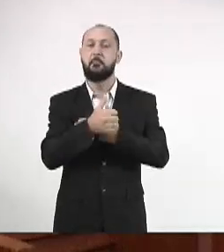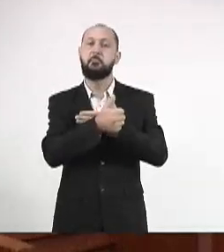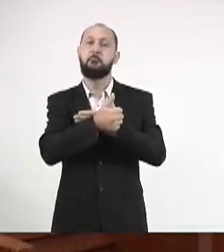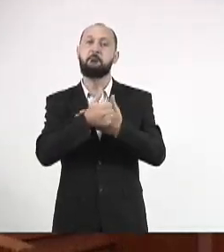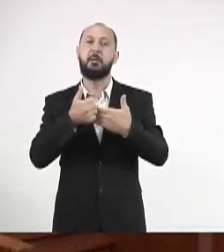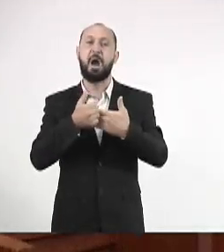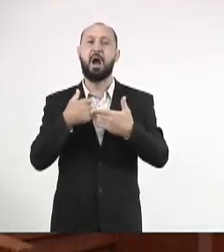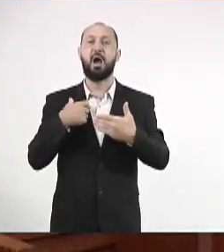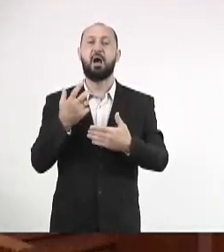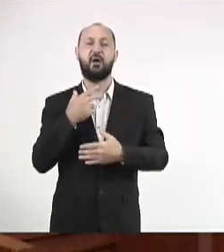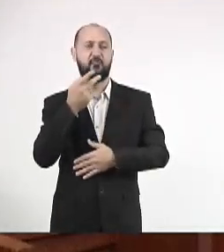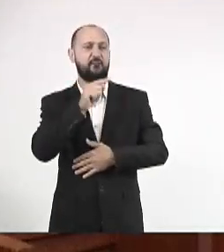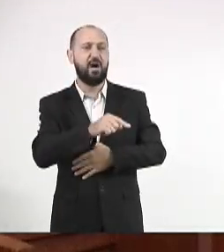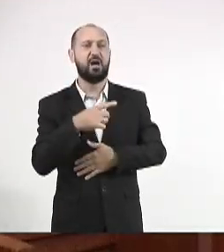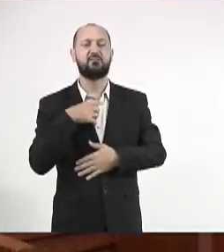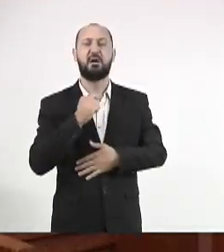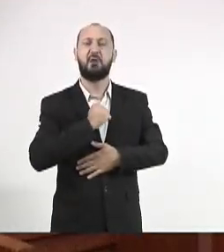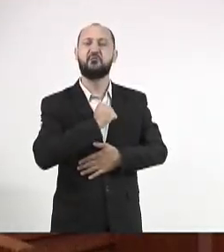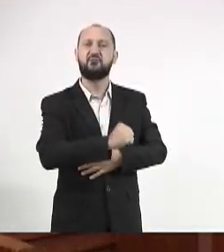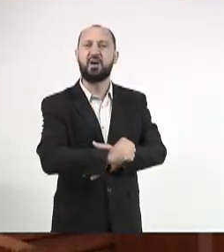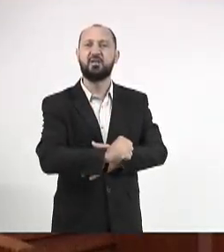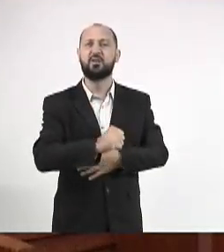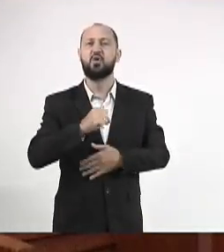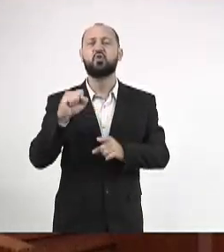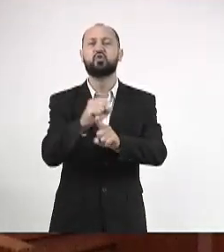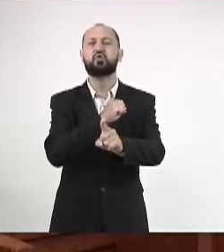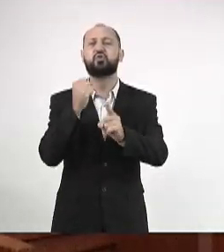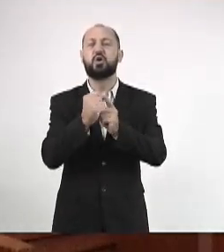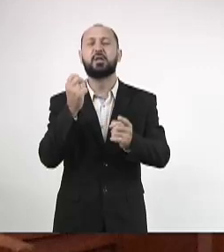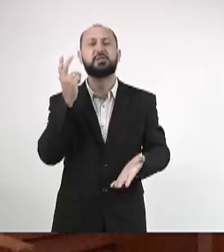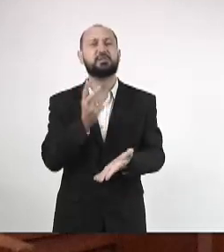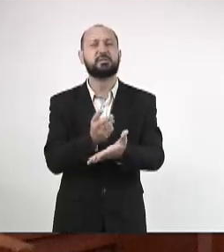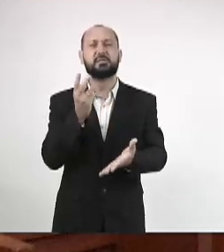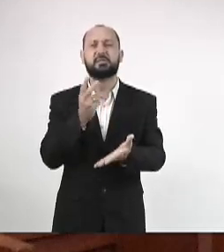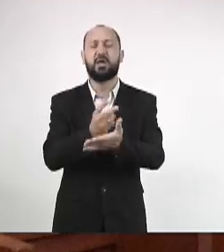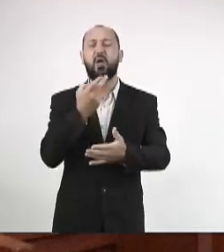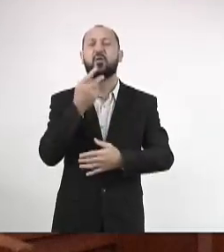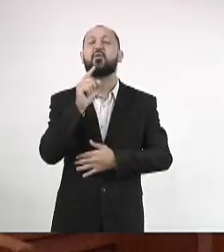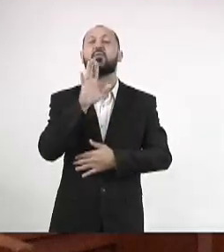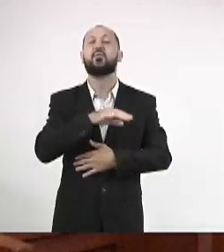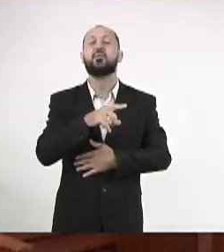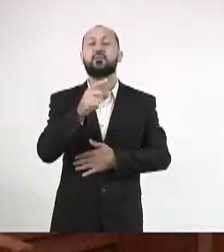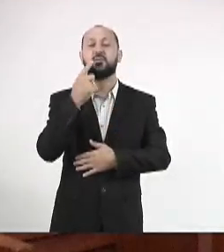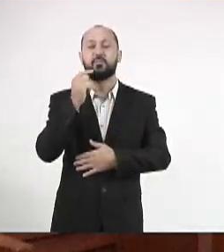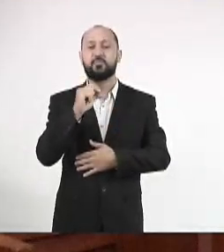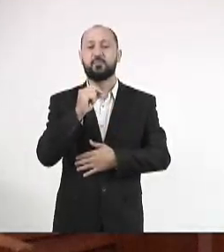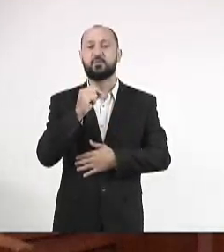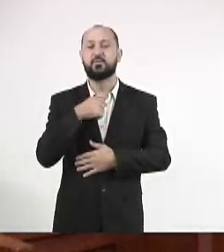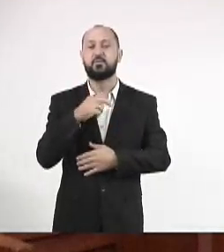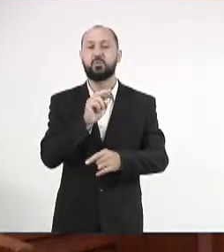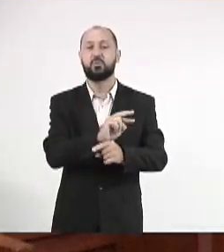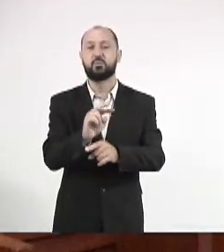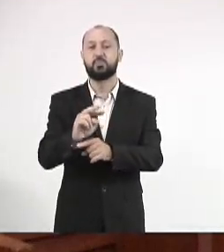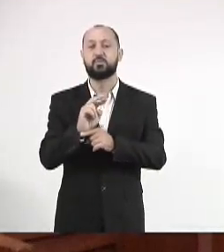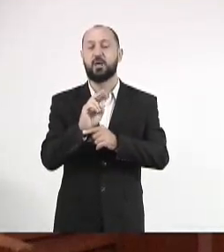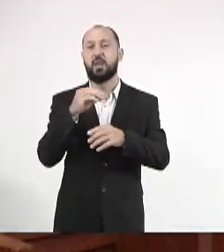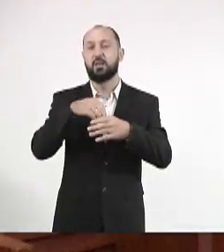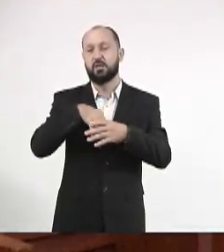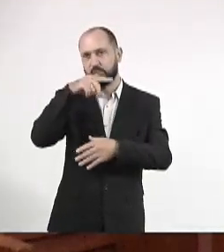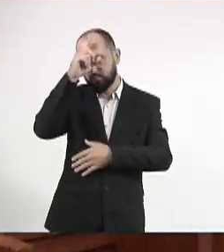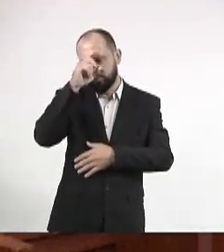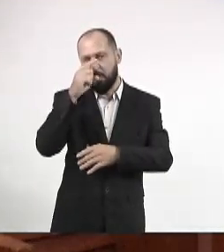a condenava, a violentava socialmente a todo momento, e ela foi super destratada e maltratada no